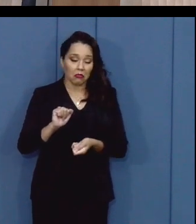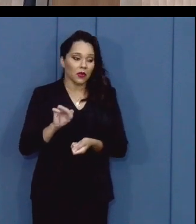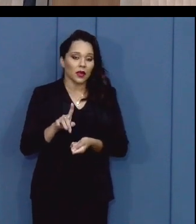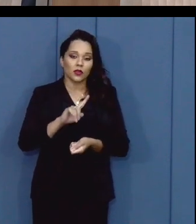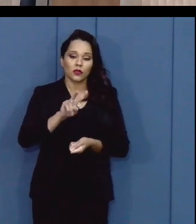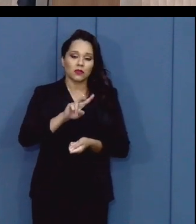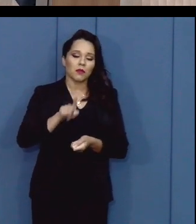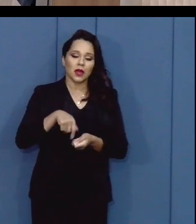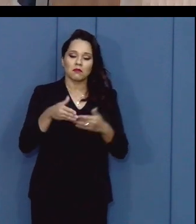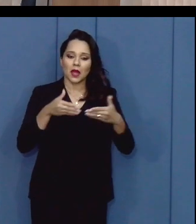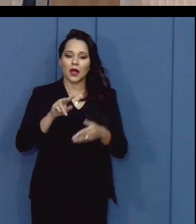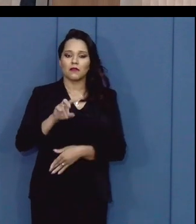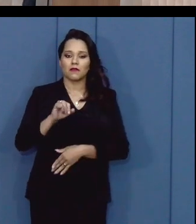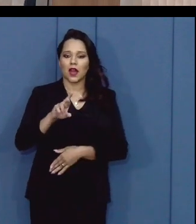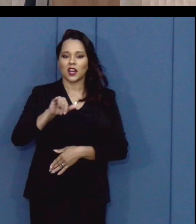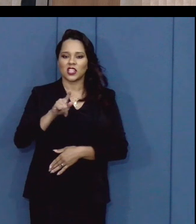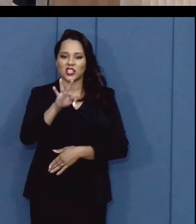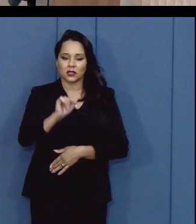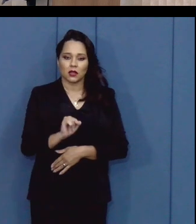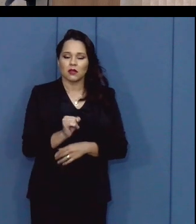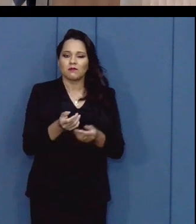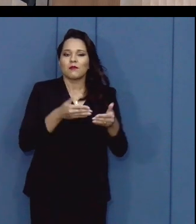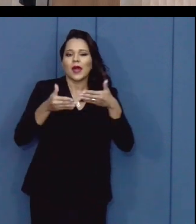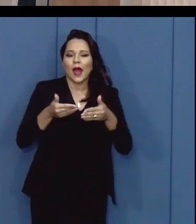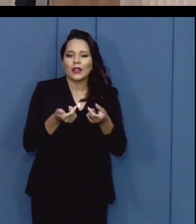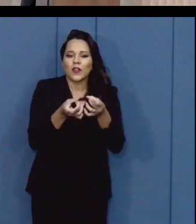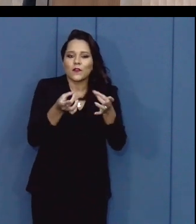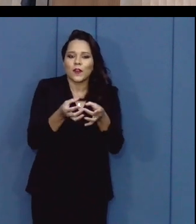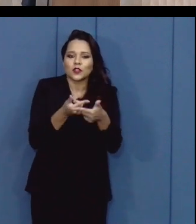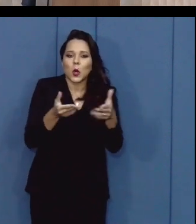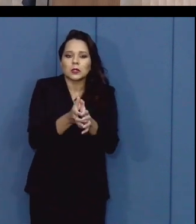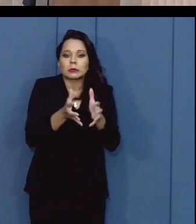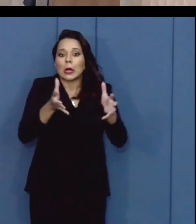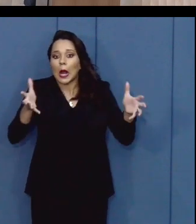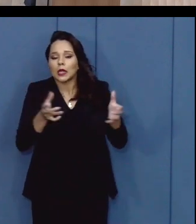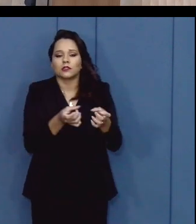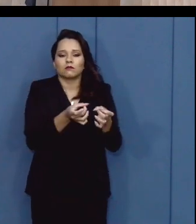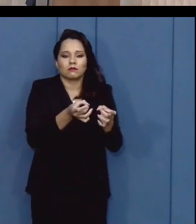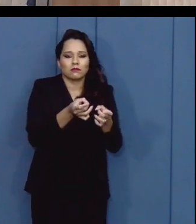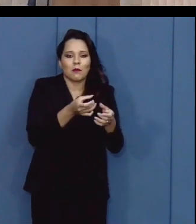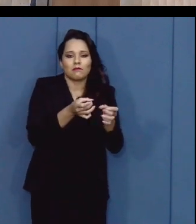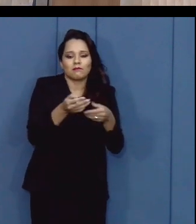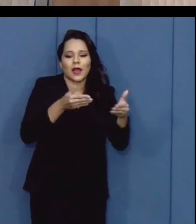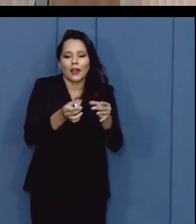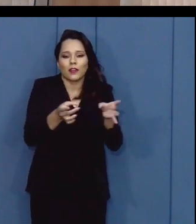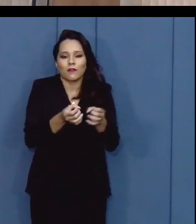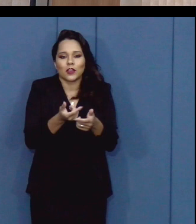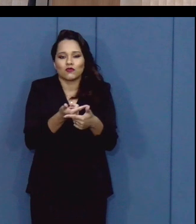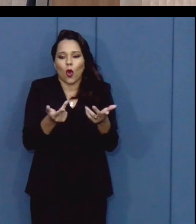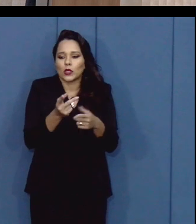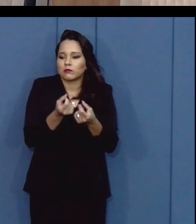aplicados normalmente na indústria, nos atacadistas e nos varejistas, a gente vê isso no Brasil e em diferentes países. Né? E a importância da